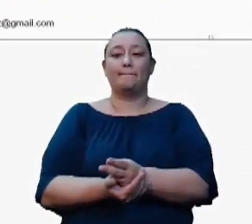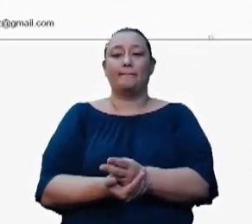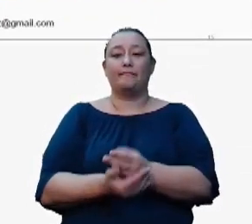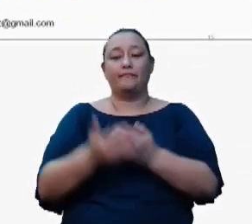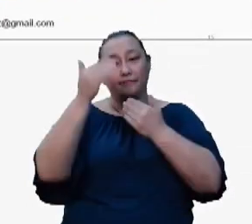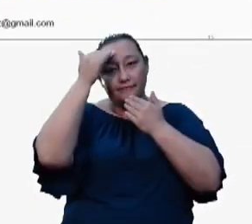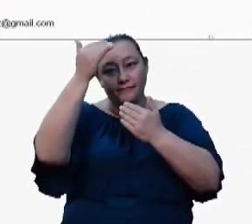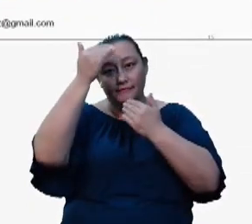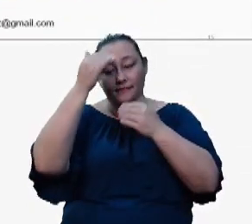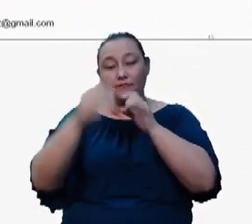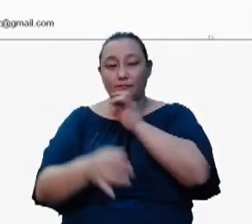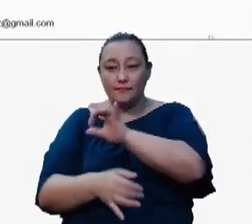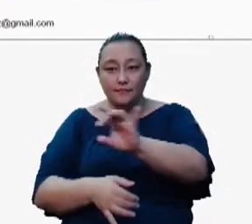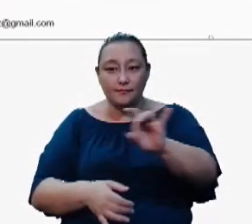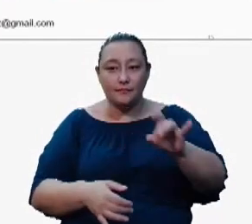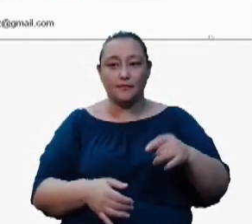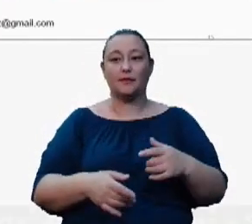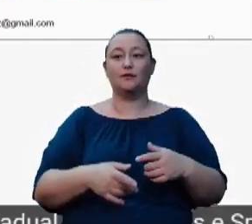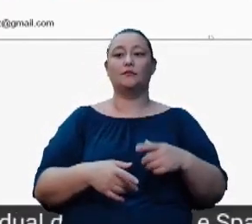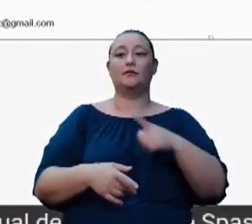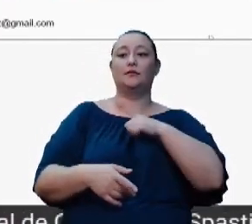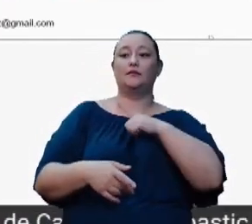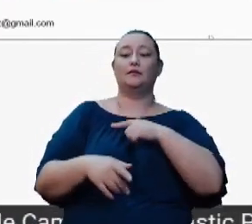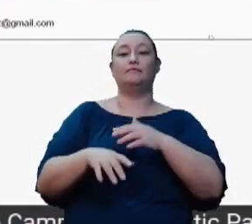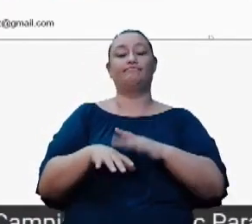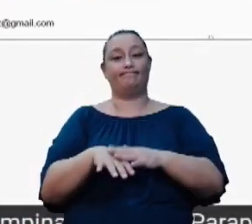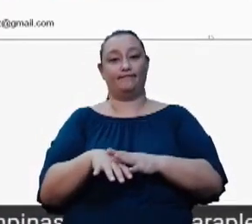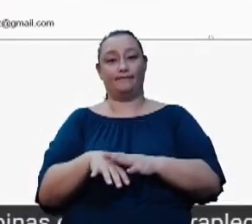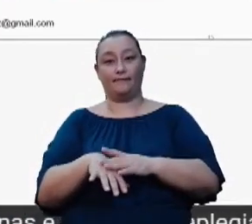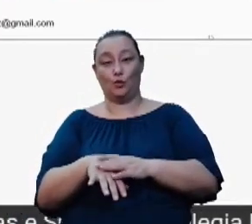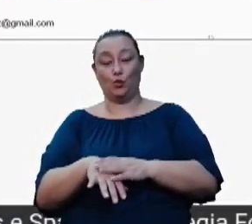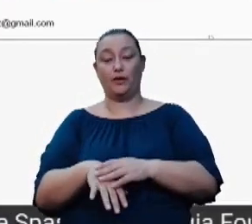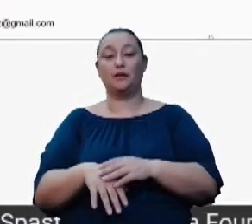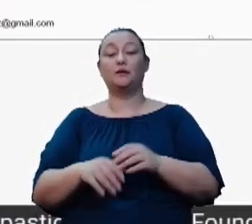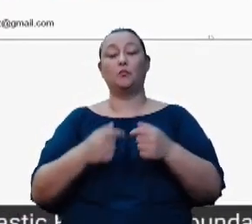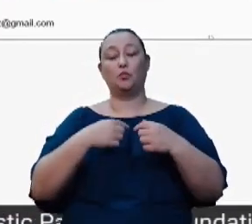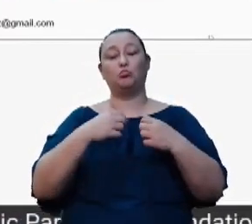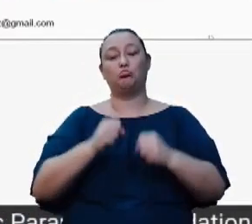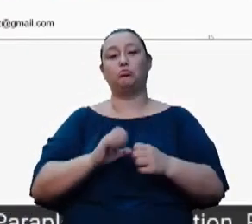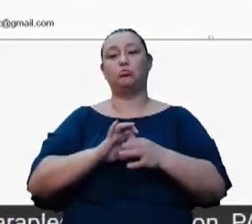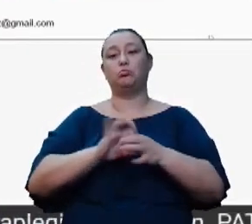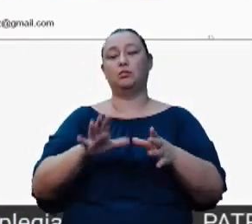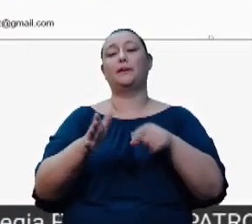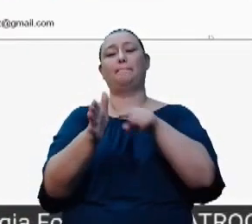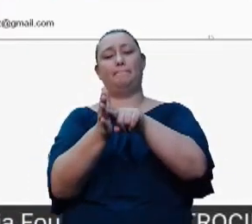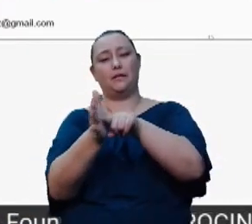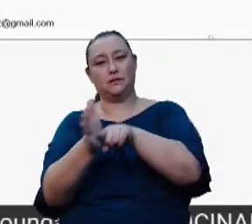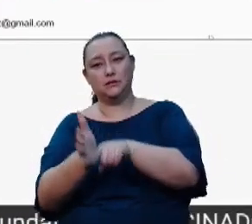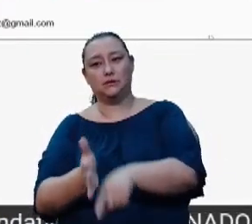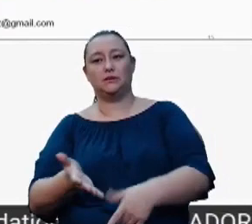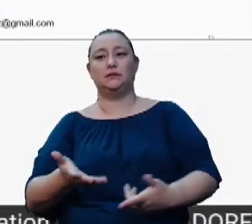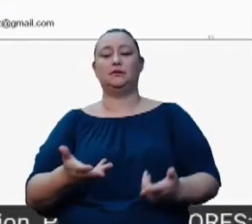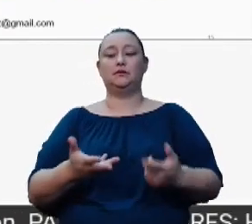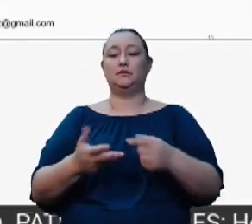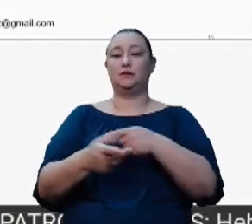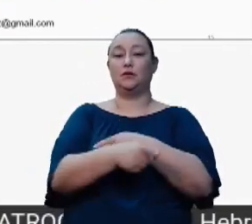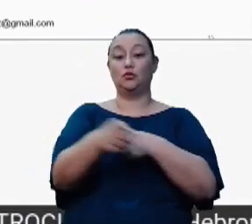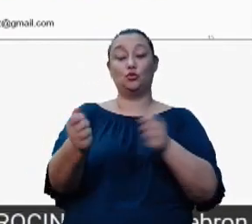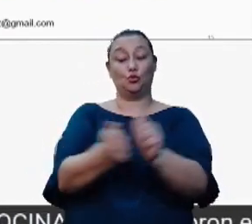grata com cada um dos pacientes por permitir levar pesquisas com